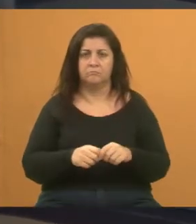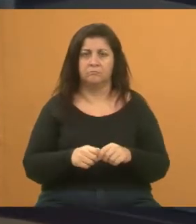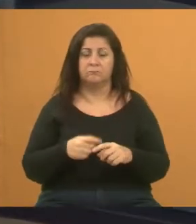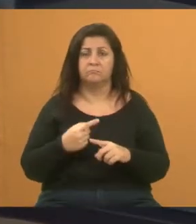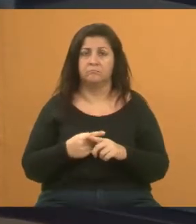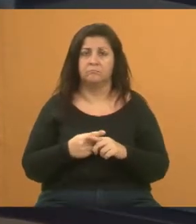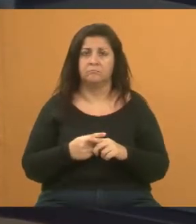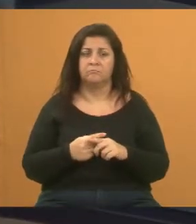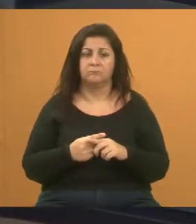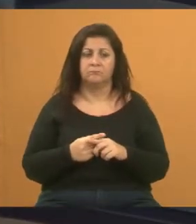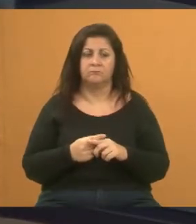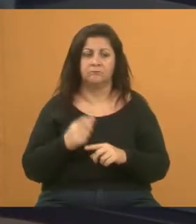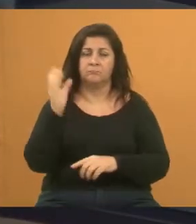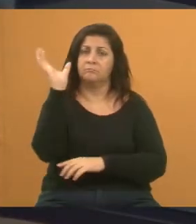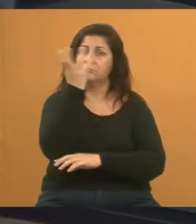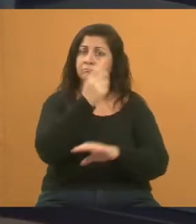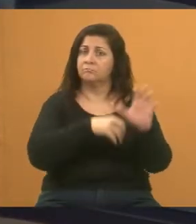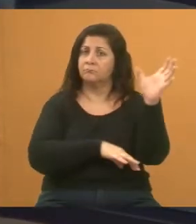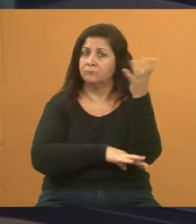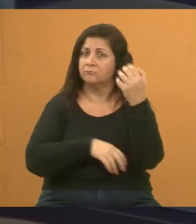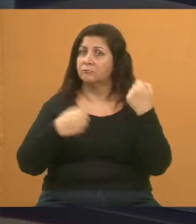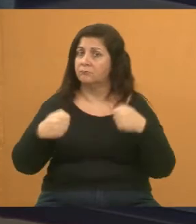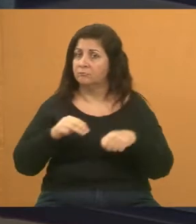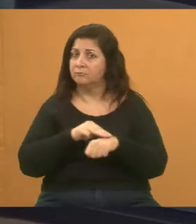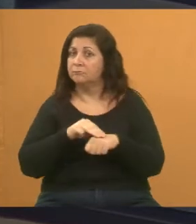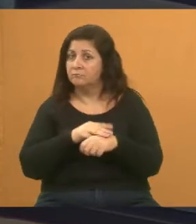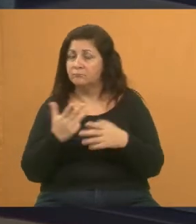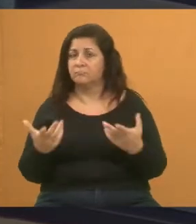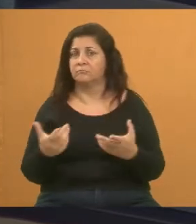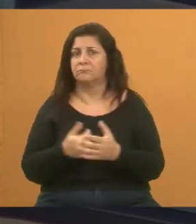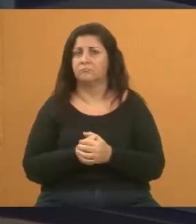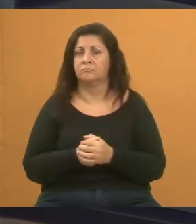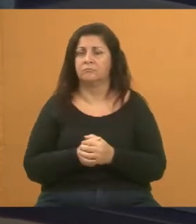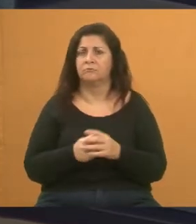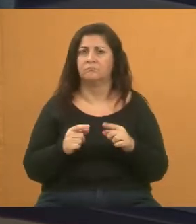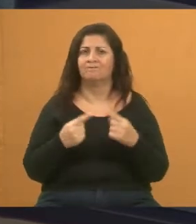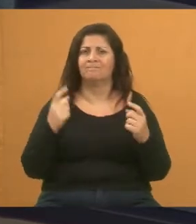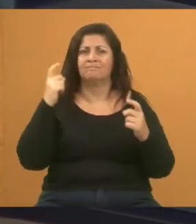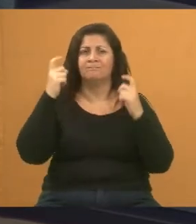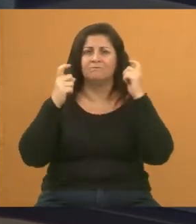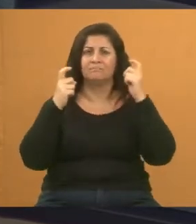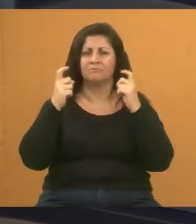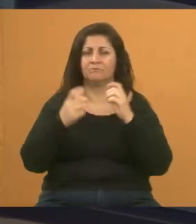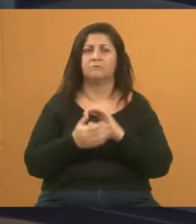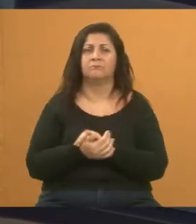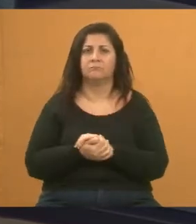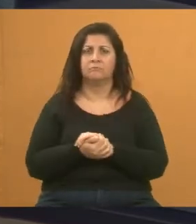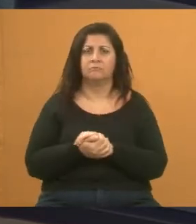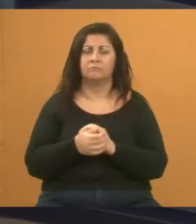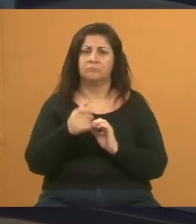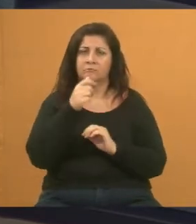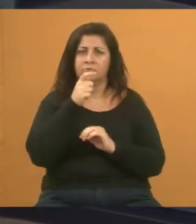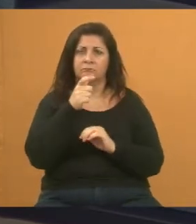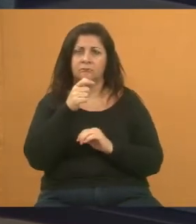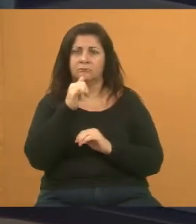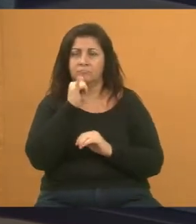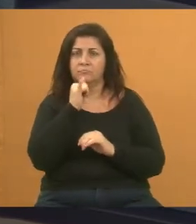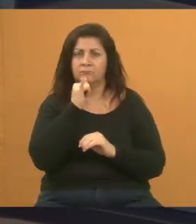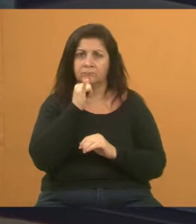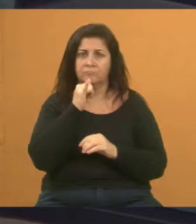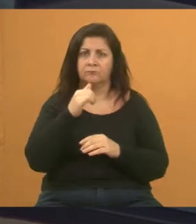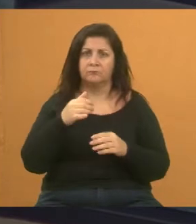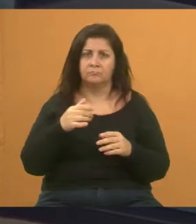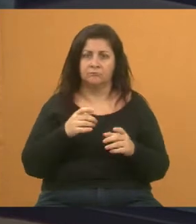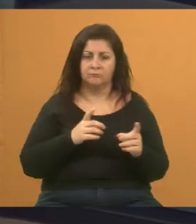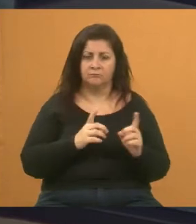ambiente é coisa que a gente precisa discutir muito. Só que muitas vezes eu me preocupo, né, ali na Estrada Velha de Jacareí,